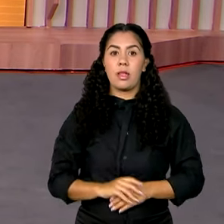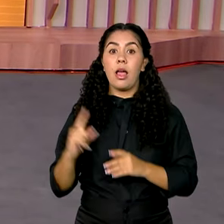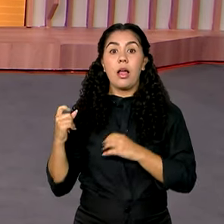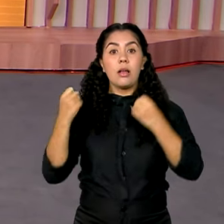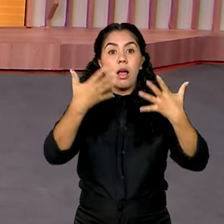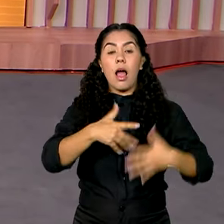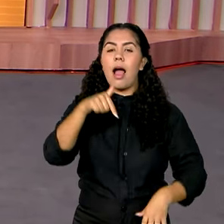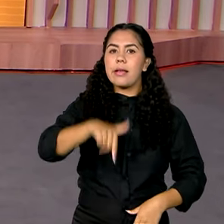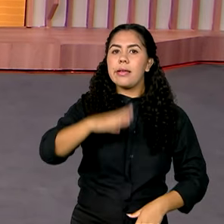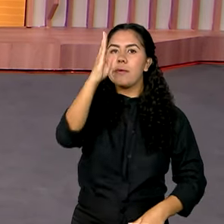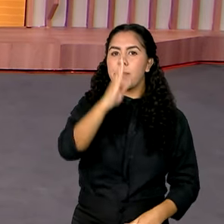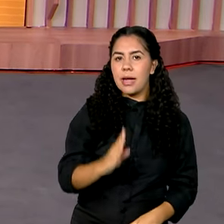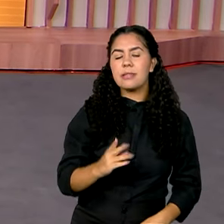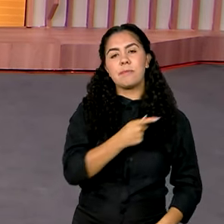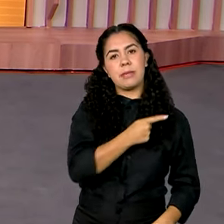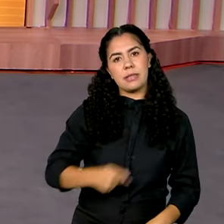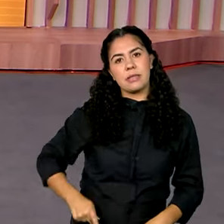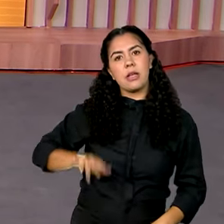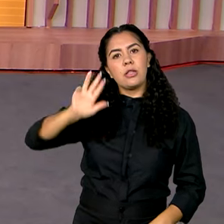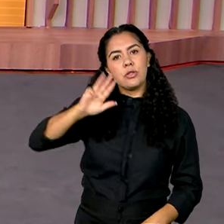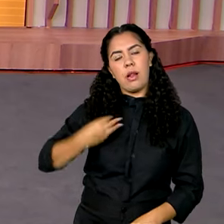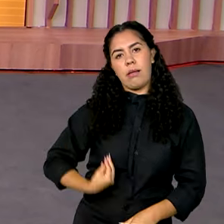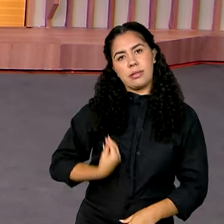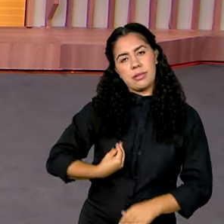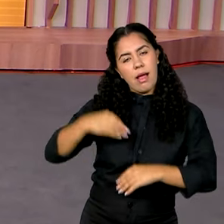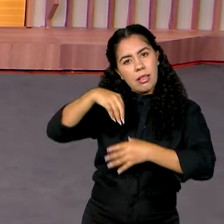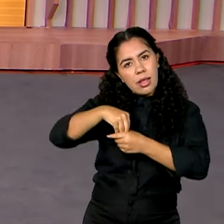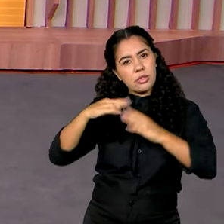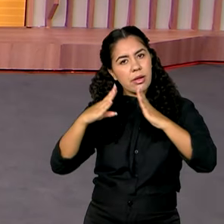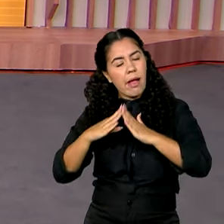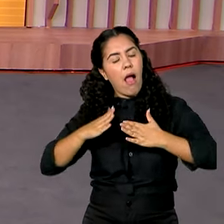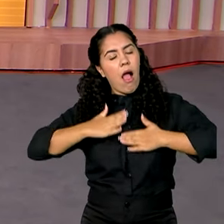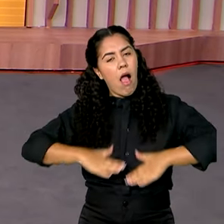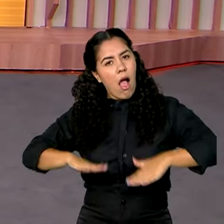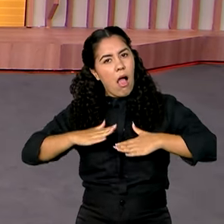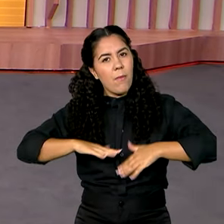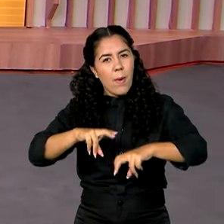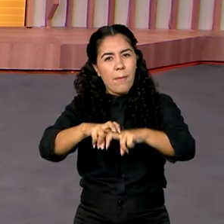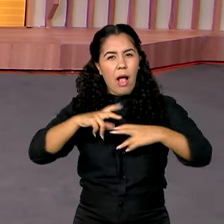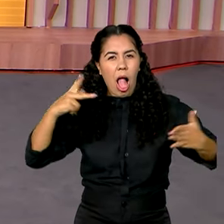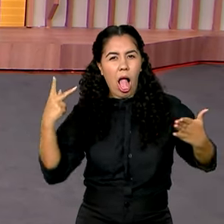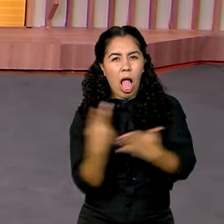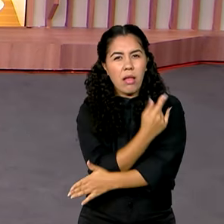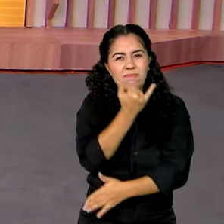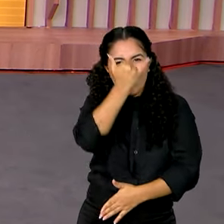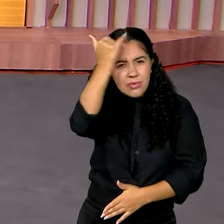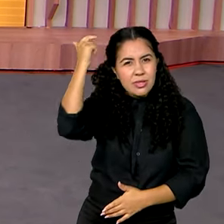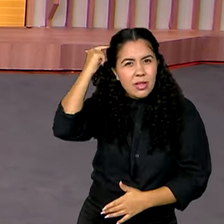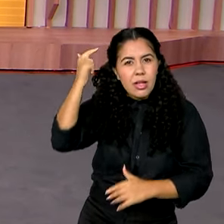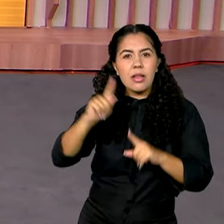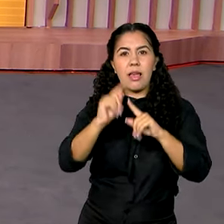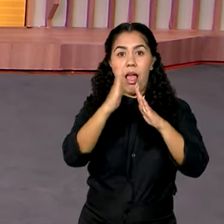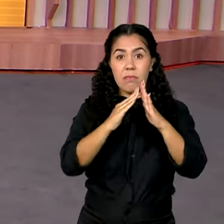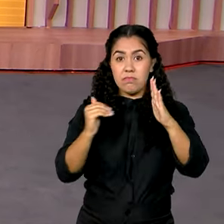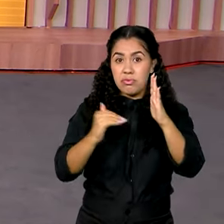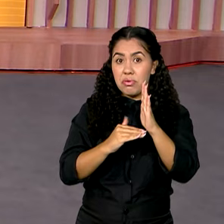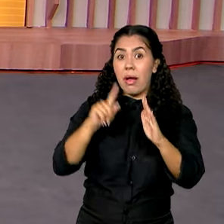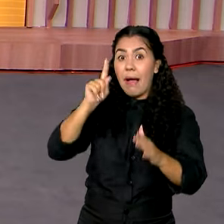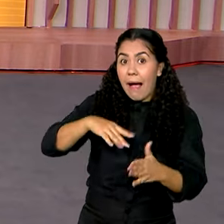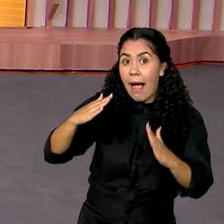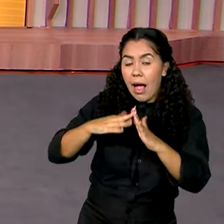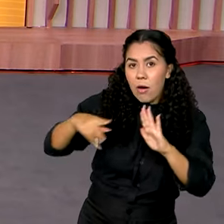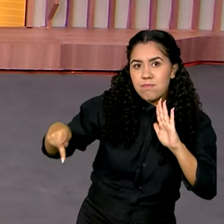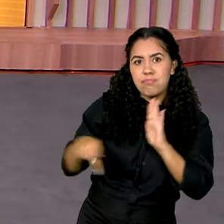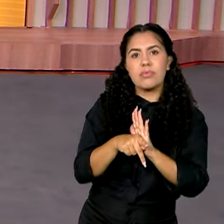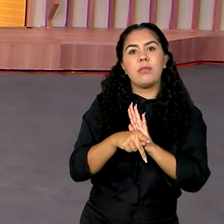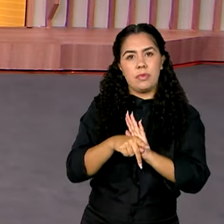Lula se recupera do acidente, segue despachando do Palácio da Alvorada, que é a residência oficial da Presidência da República